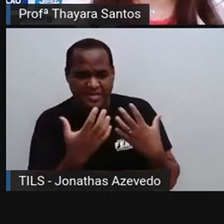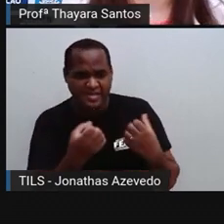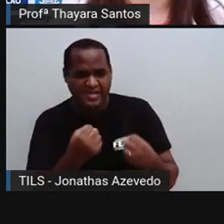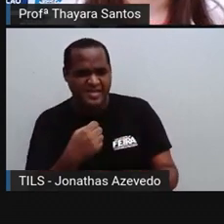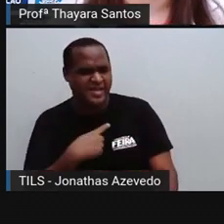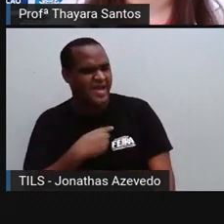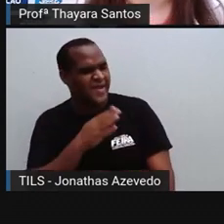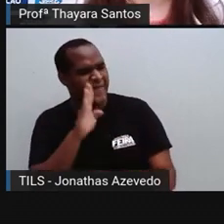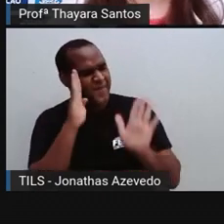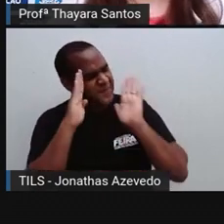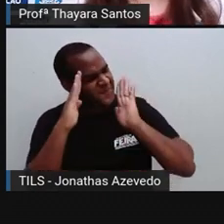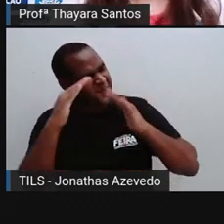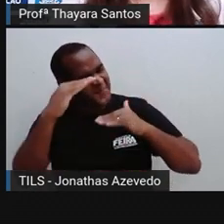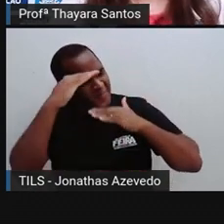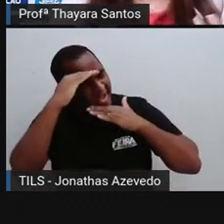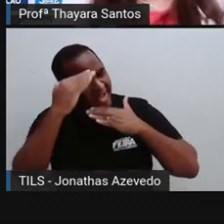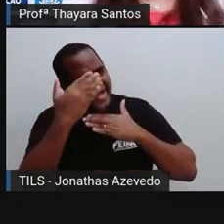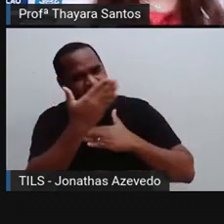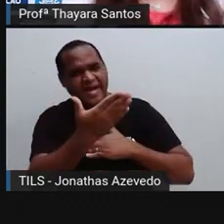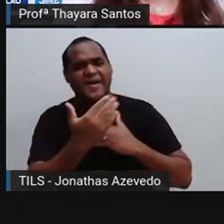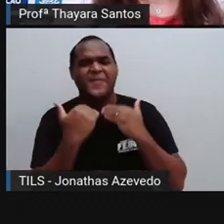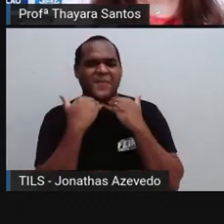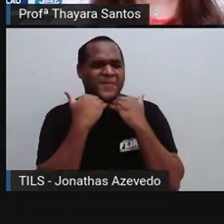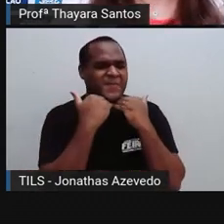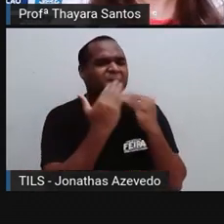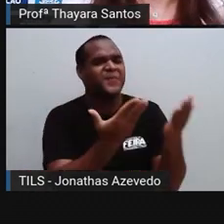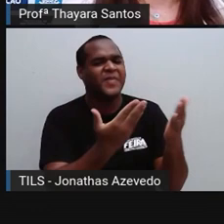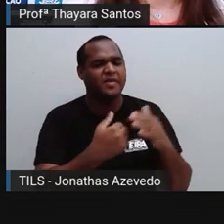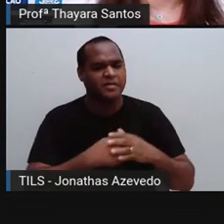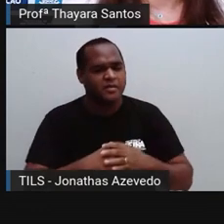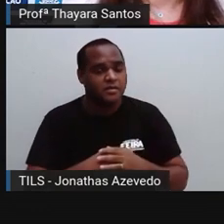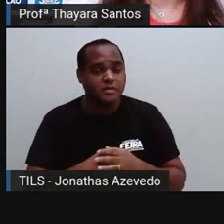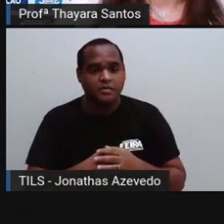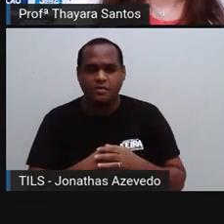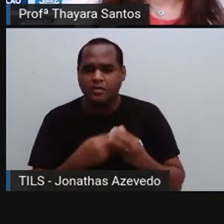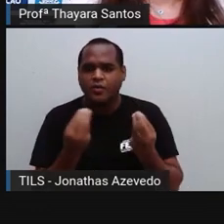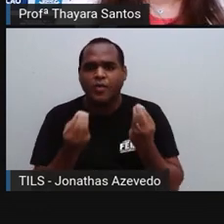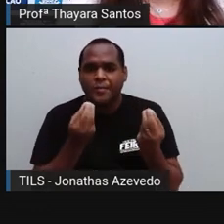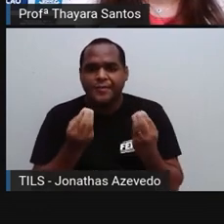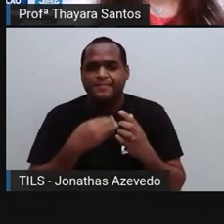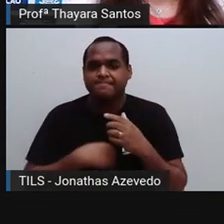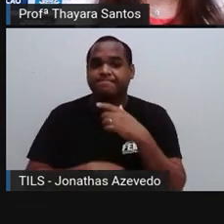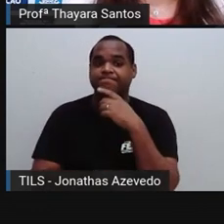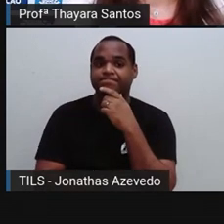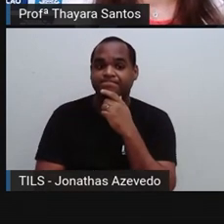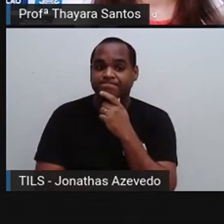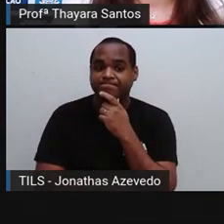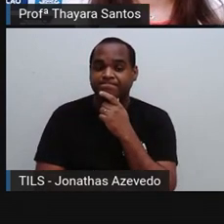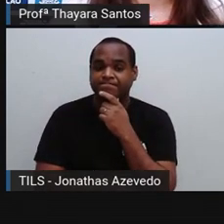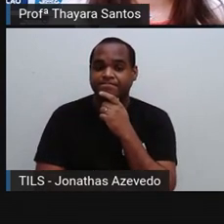gente é careta, que a gente é besta. Como é que a gente lida nessas situações?